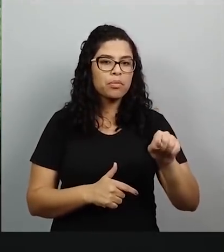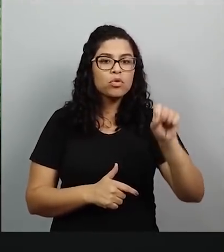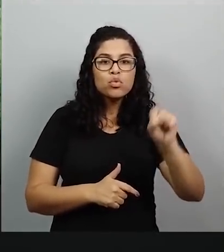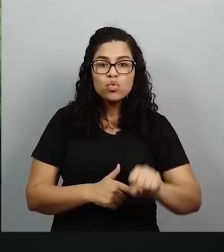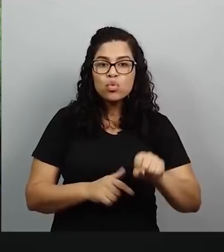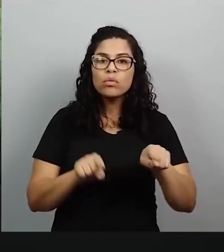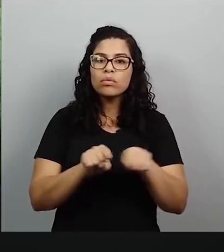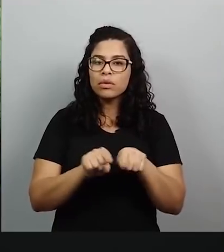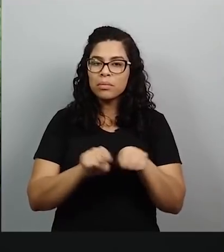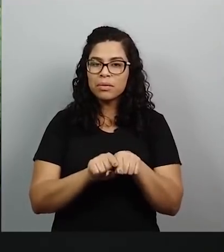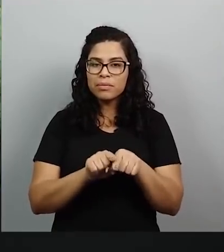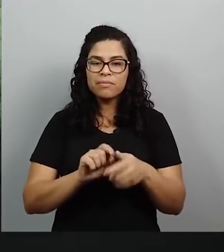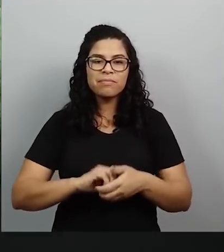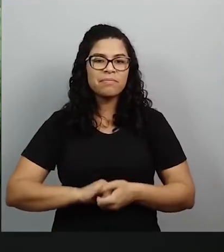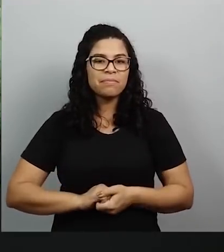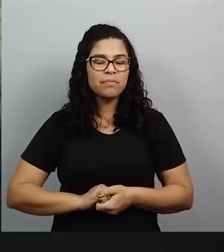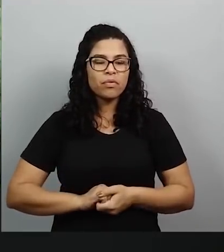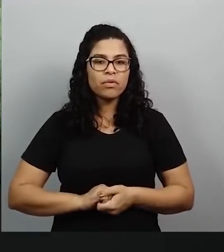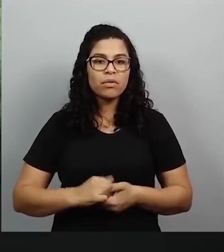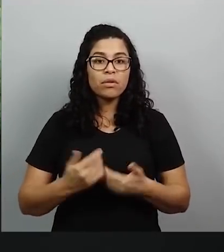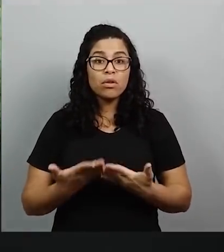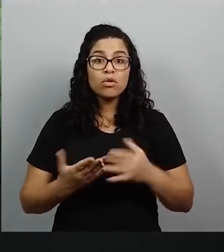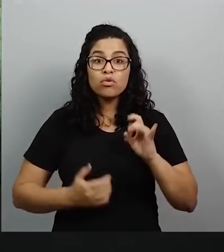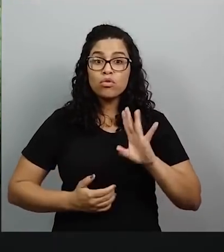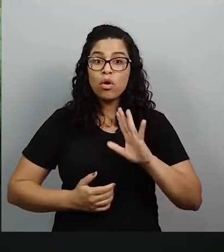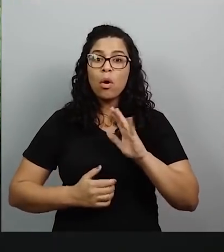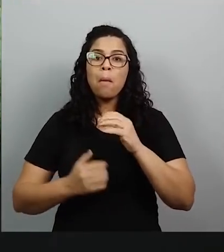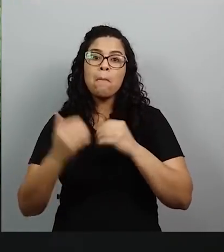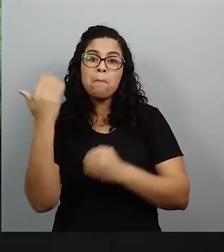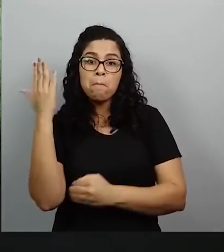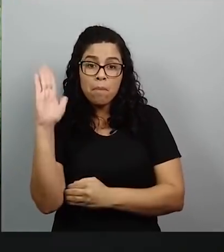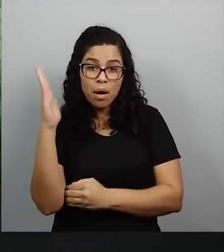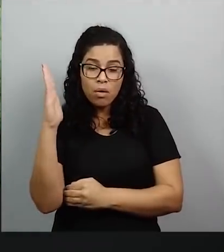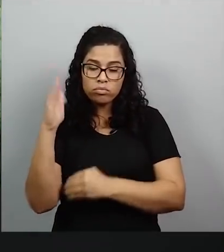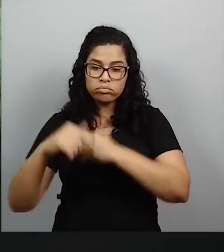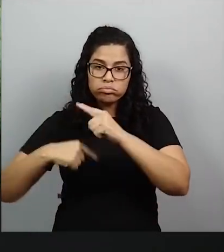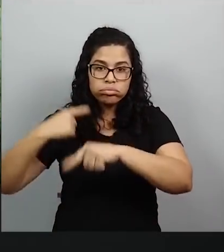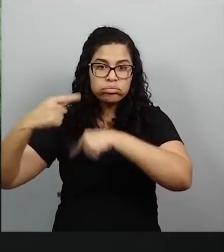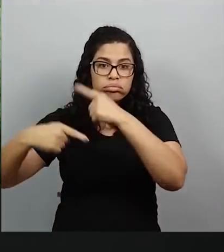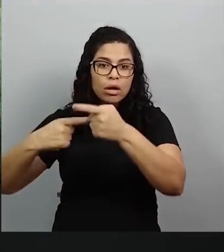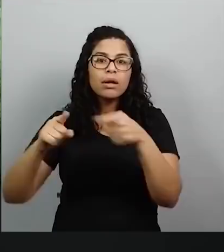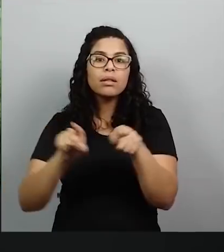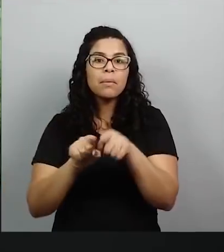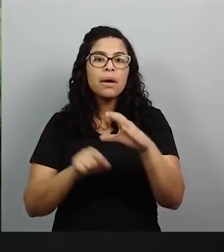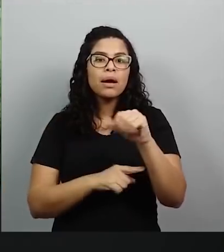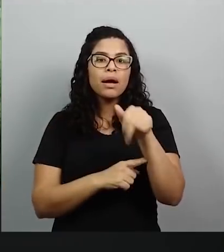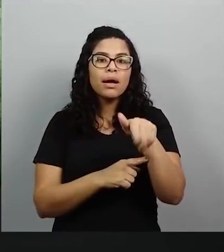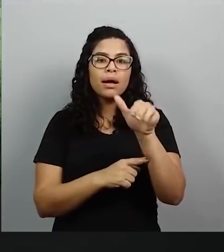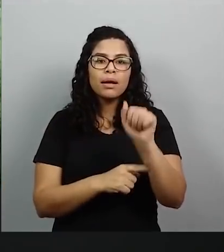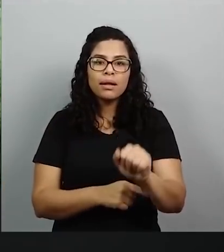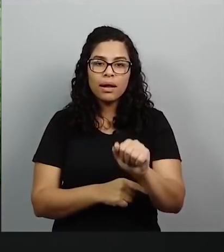região mais ao sul. Okay? Então, além do ciclo do pau-brasil, começa o ciclo da